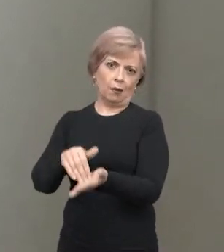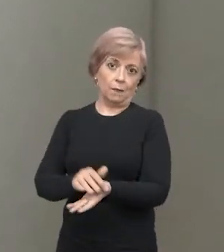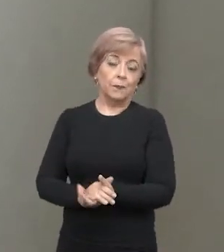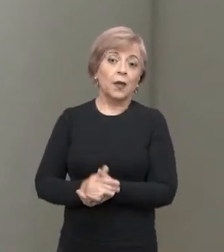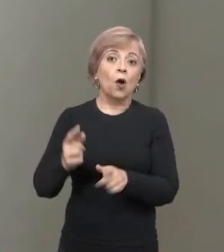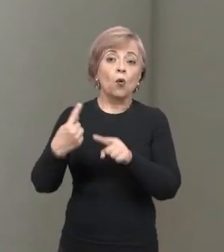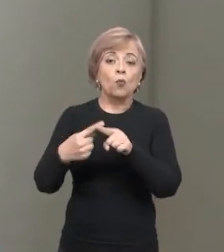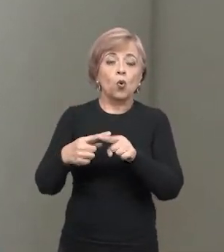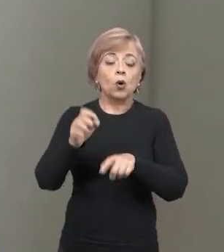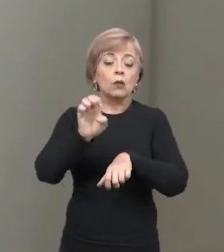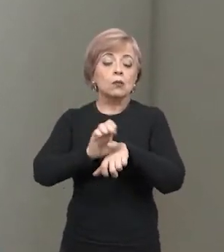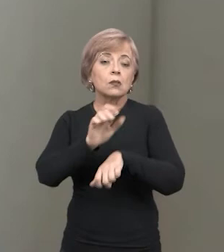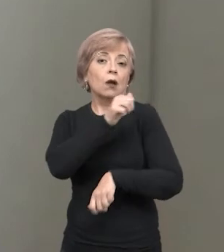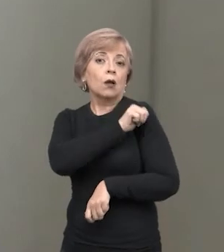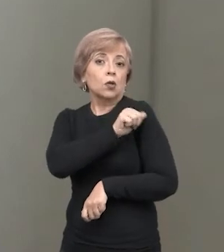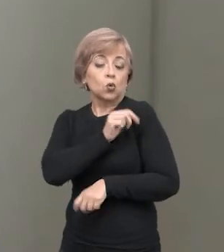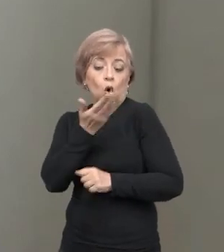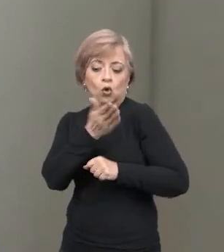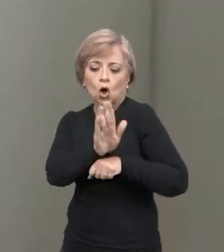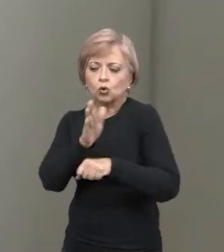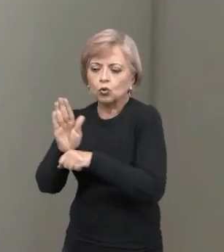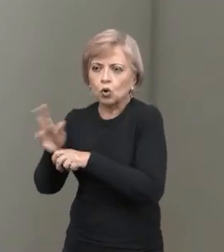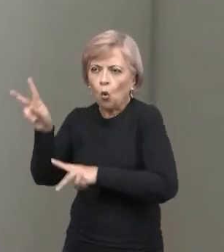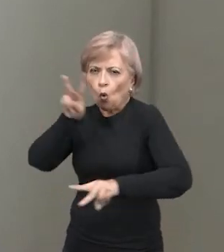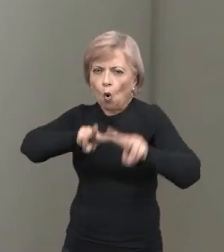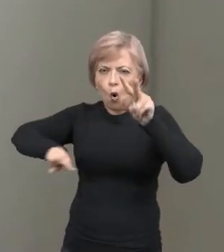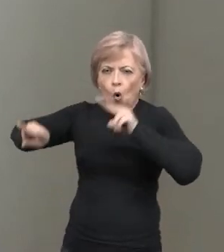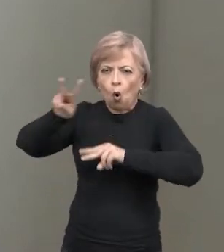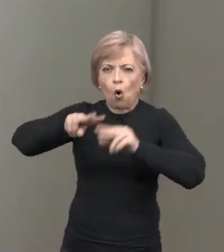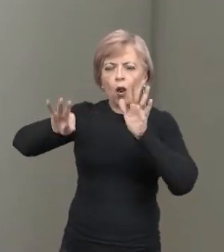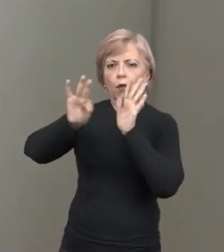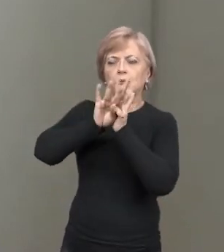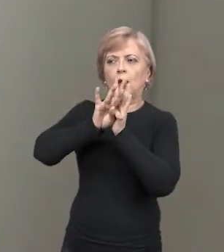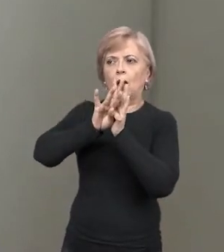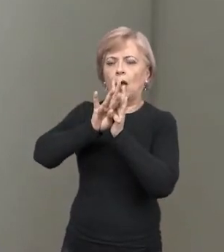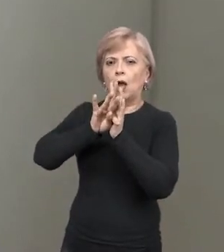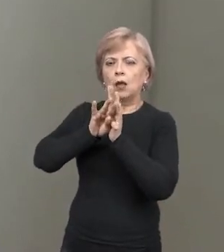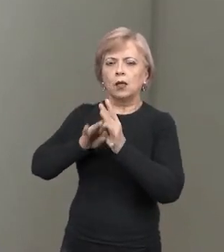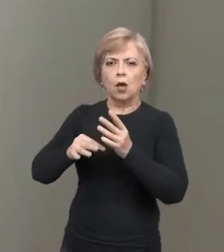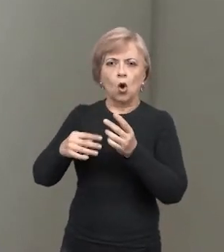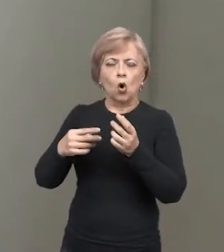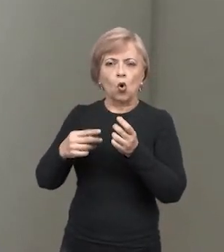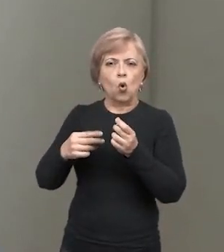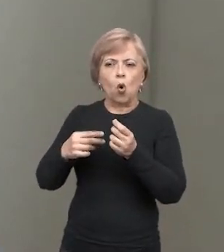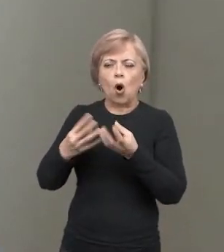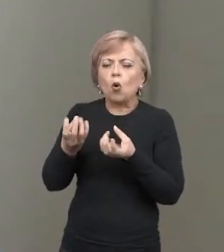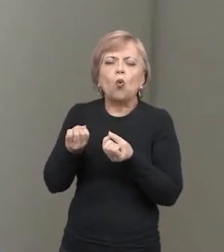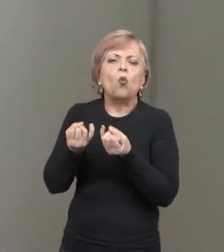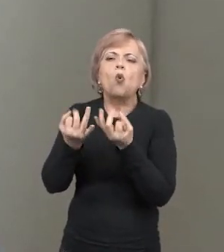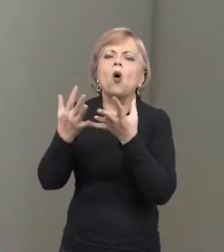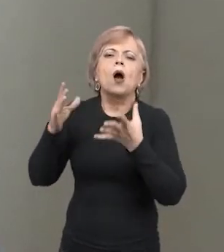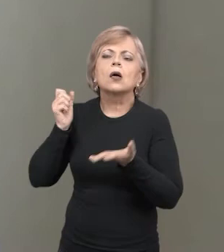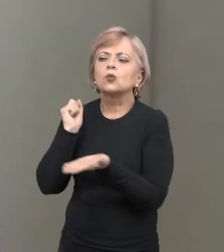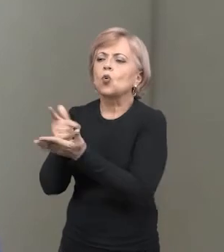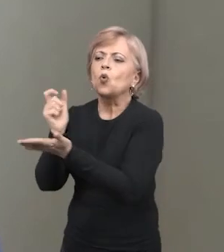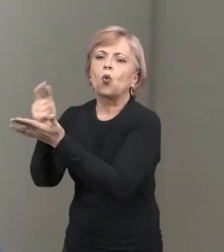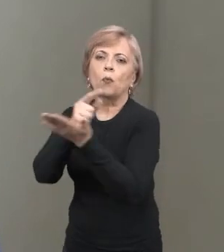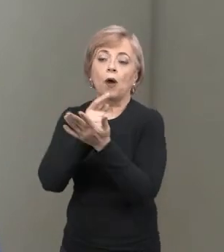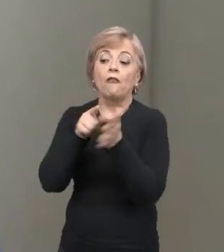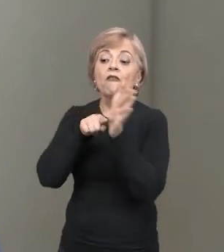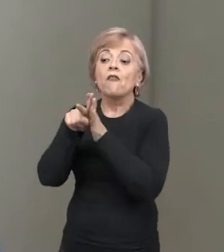Rio de Janeiro. Podemos contribuir com esse olhar técnico, com a volumetria de aquisições, com a verificação, digamos